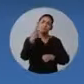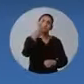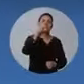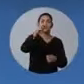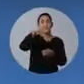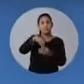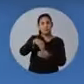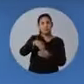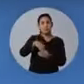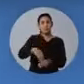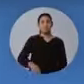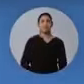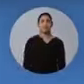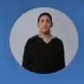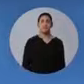voto.